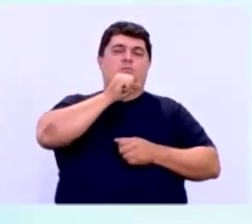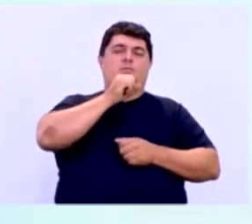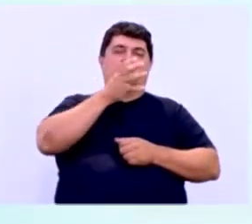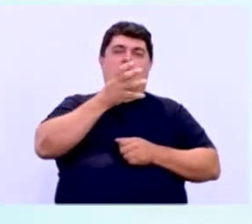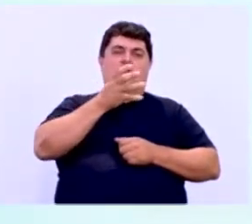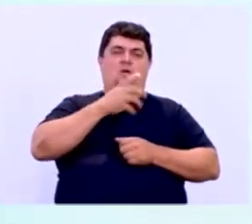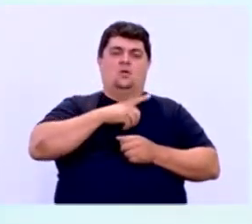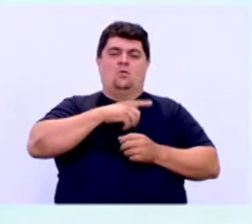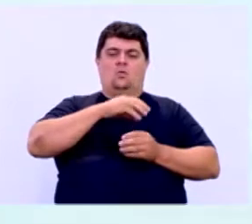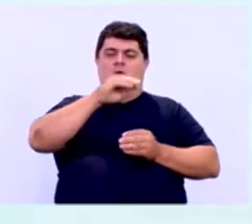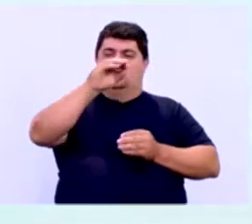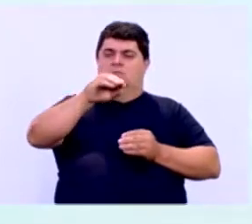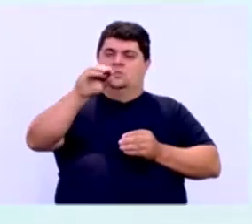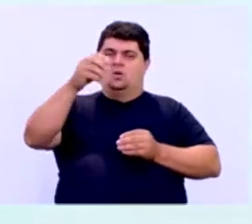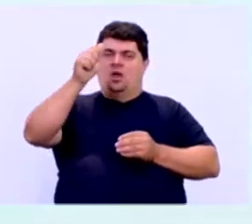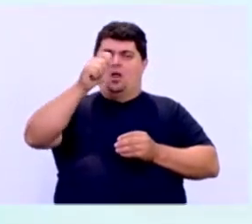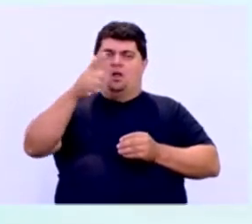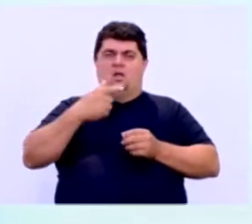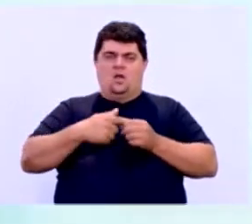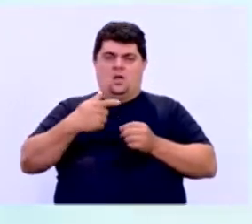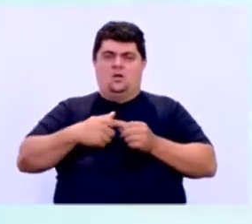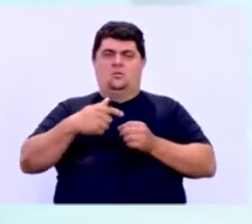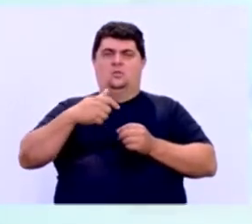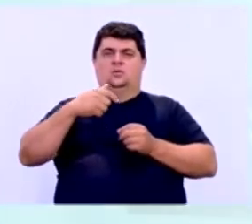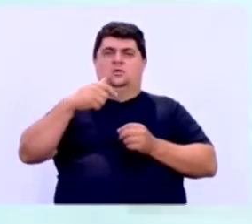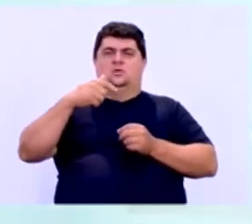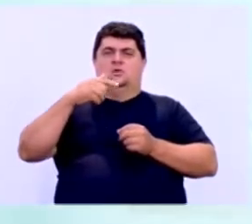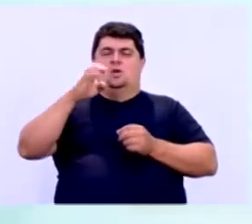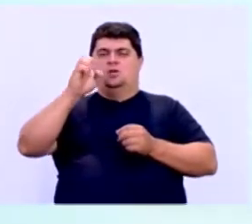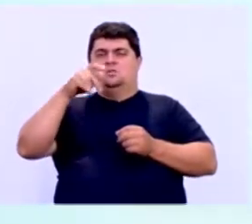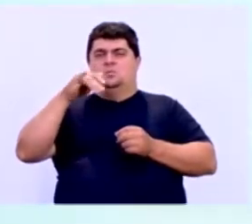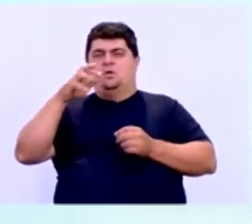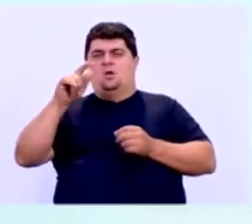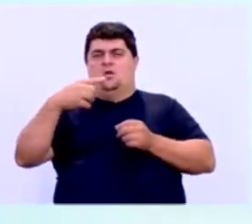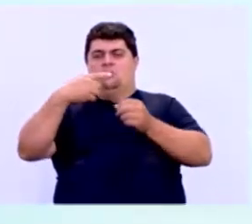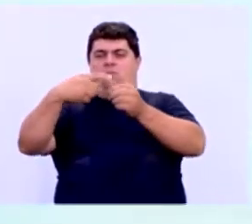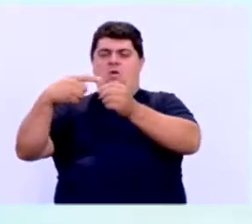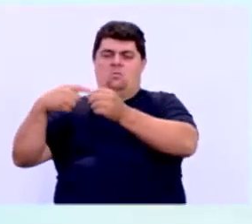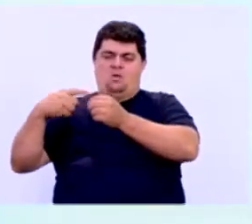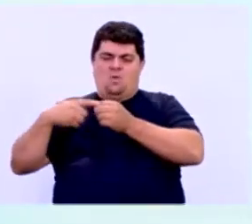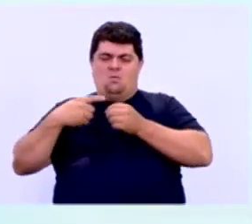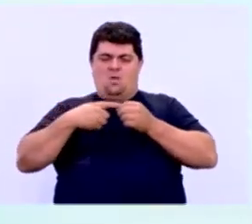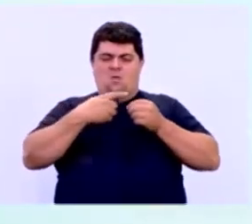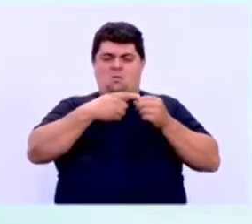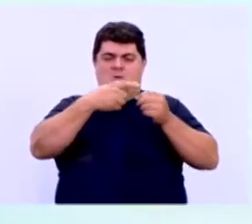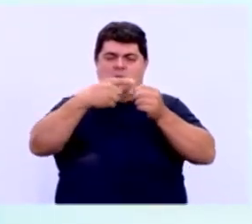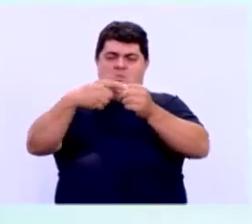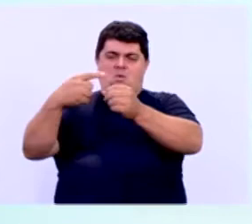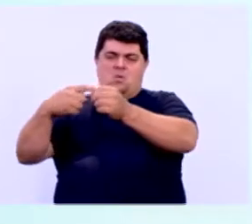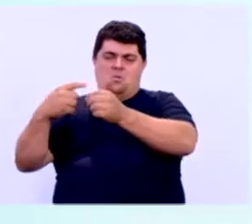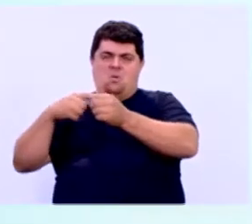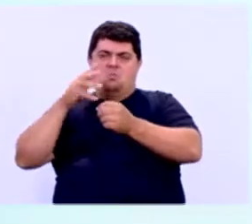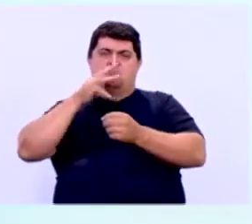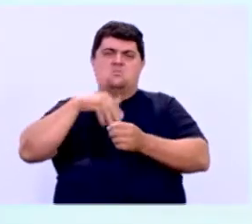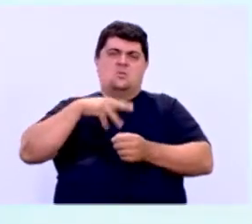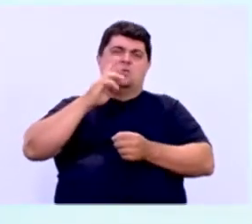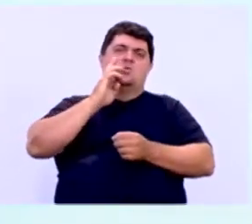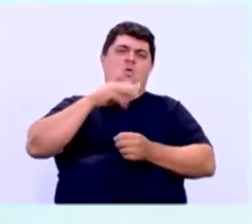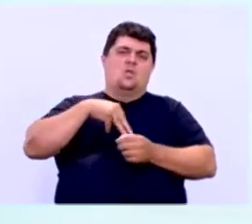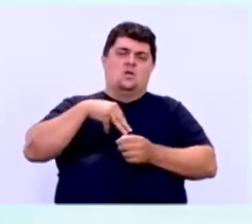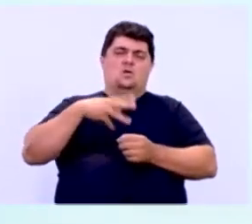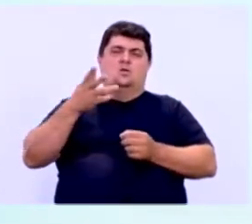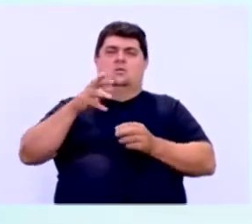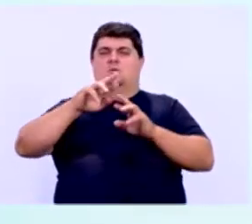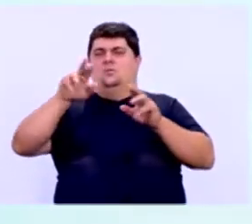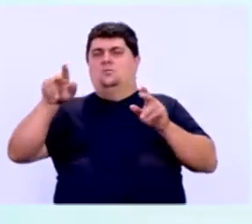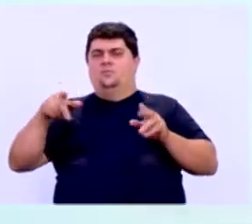criando filiais, filial em Ariquemes, filial em Espigão do Oeste, filial em Rolim de Moura, filial em Guajará-Mirim. Só que para mim